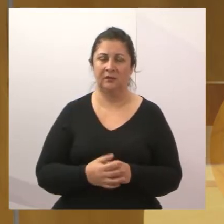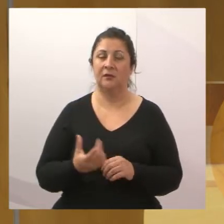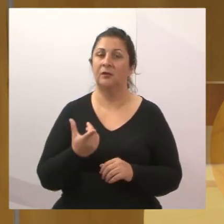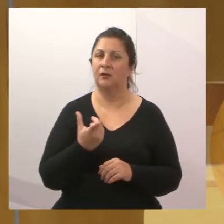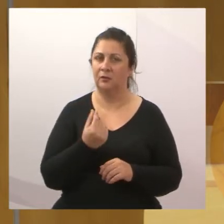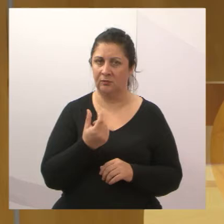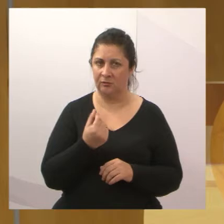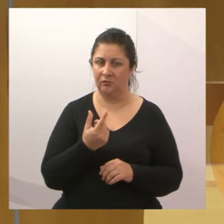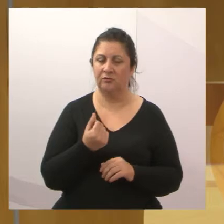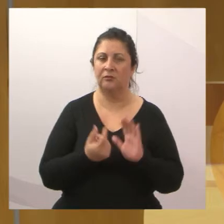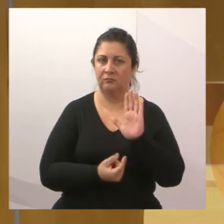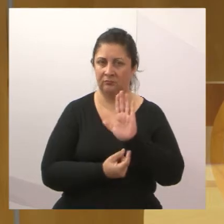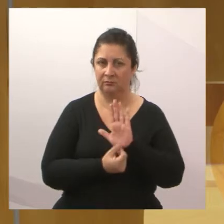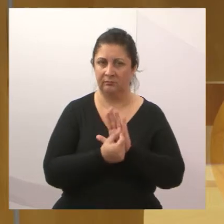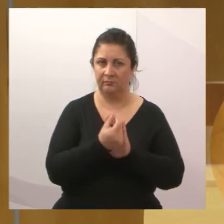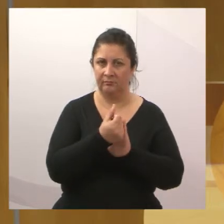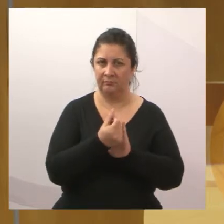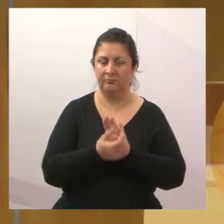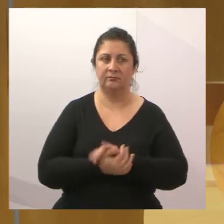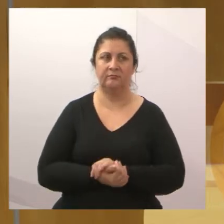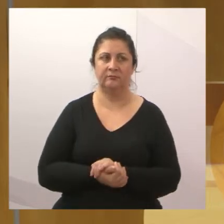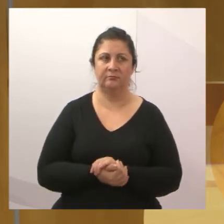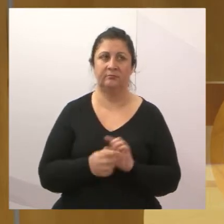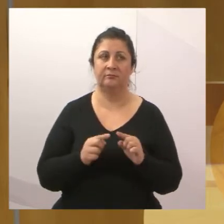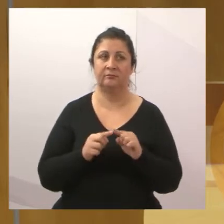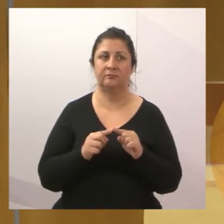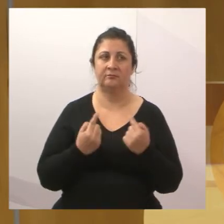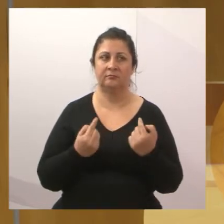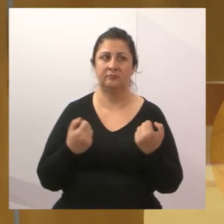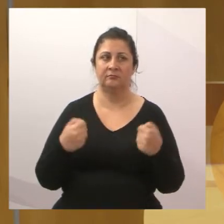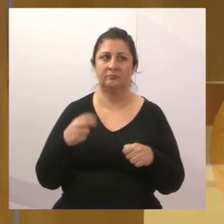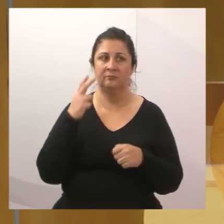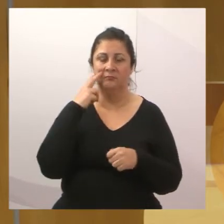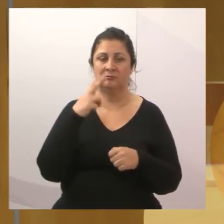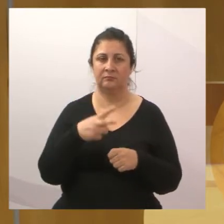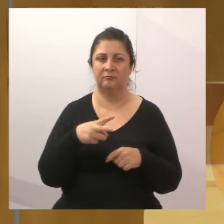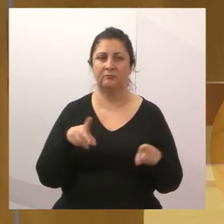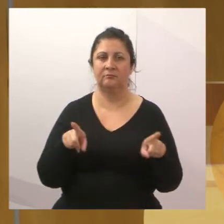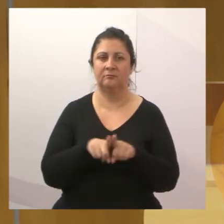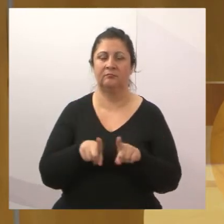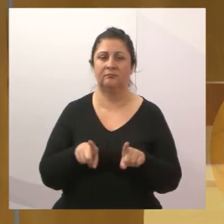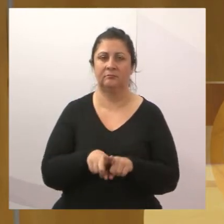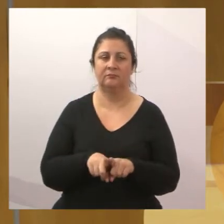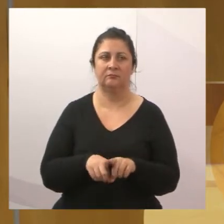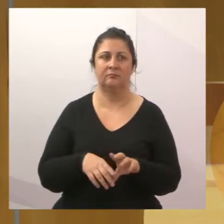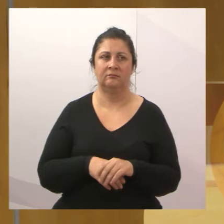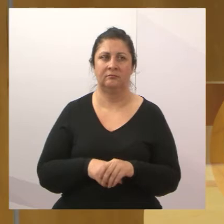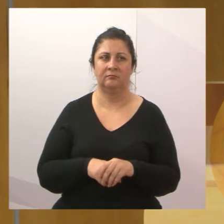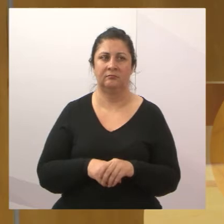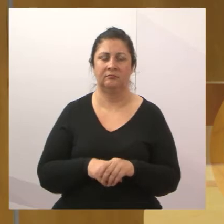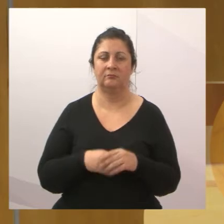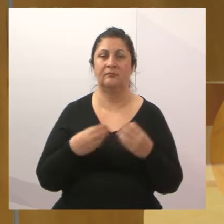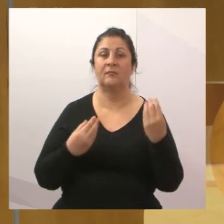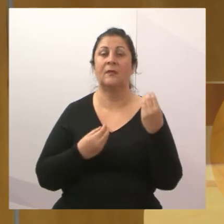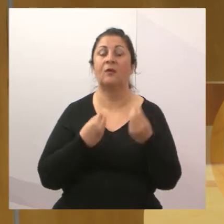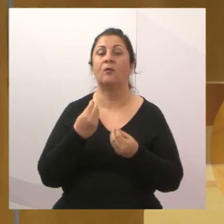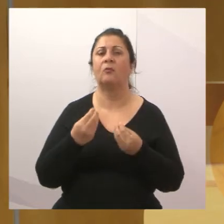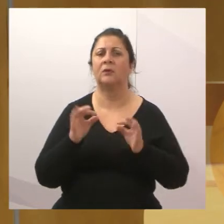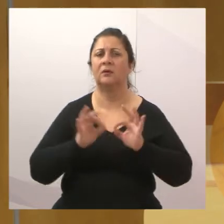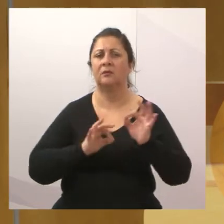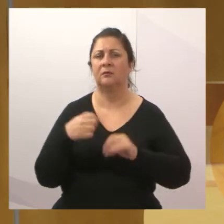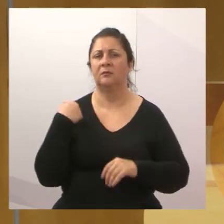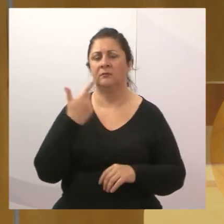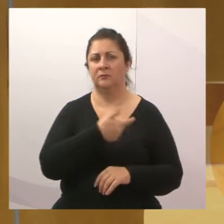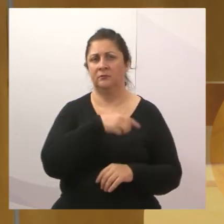arrecadação e orçamento. Mas a gente tem que olhar também como está constituída a nossa